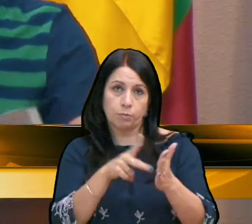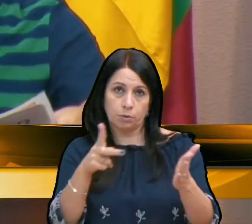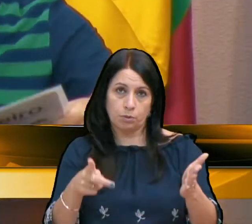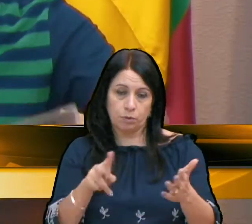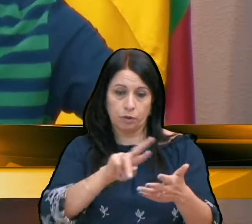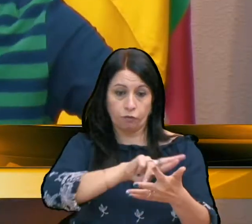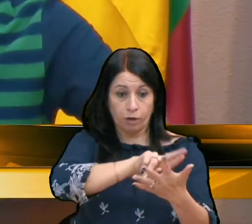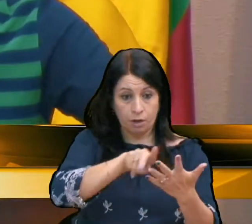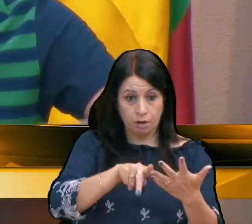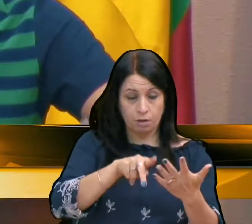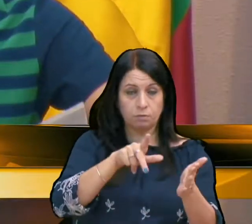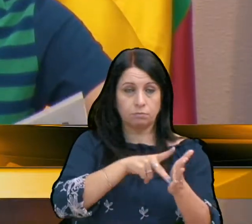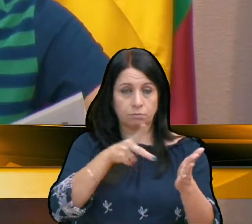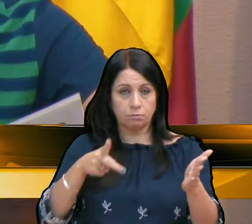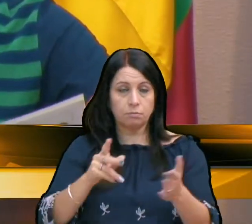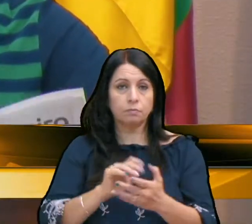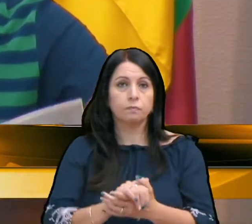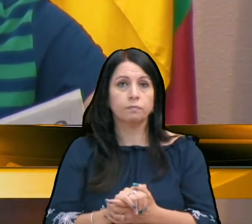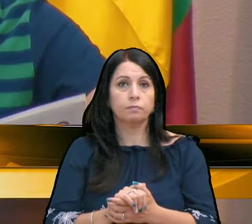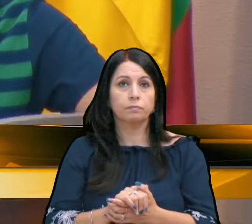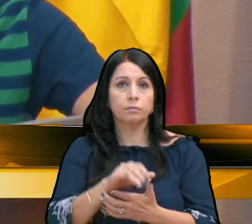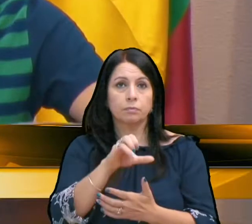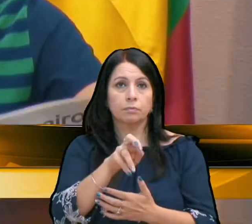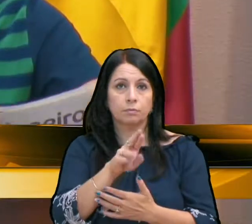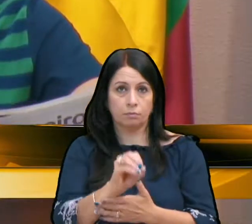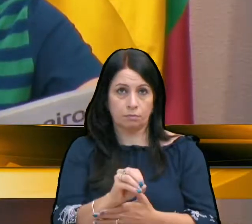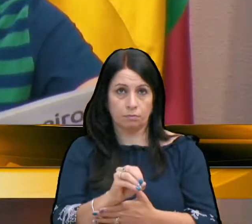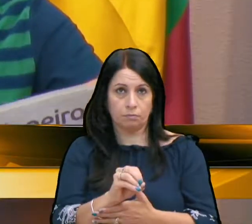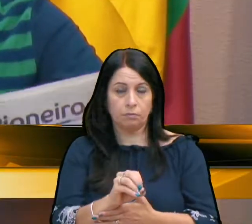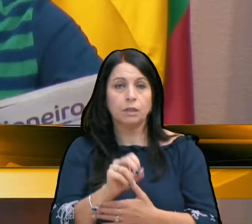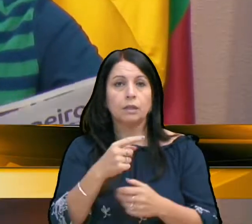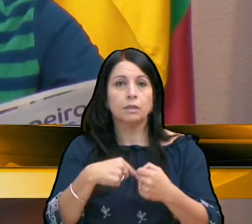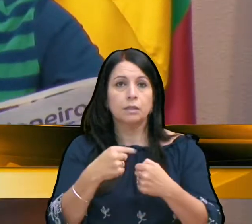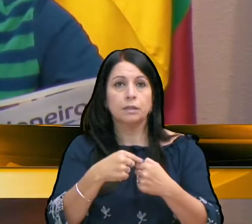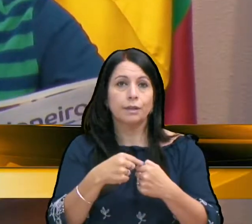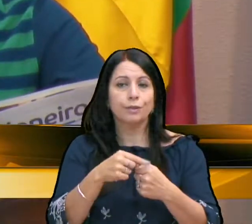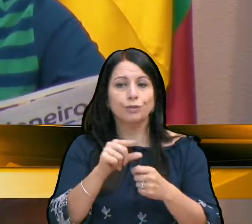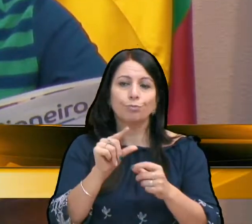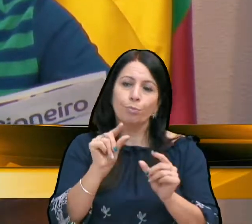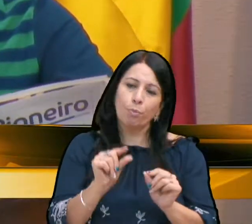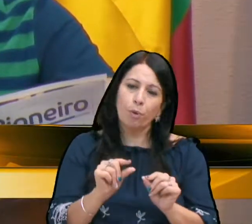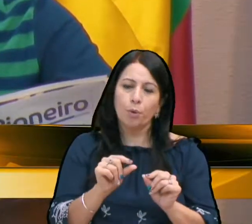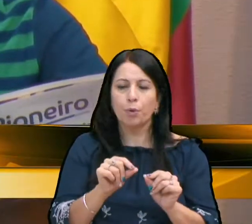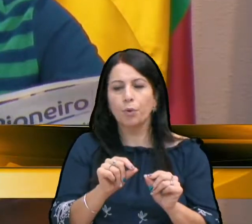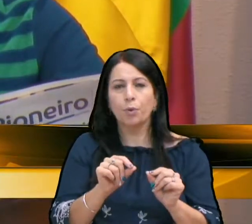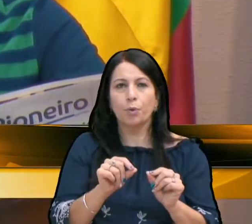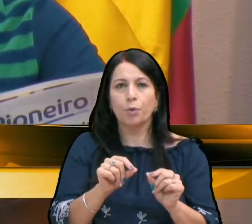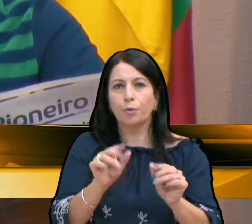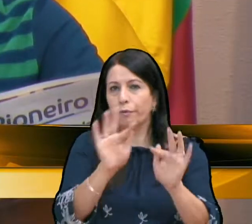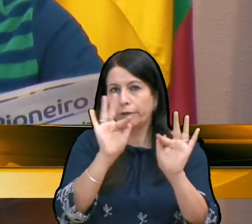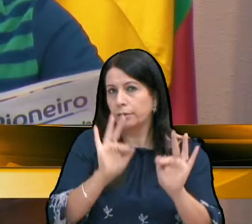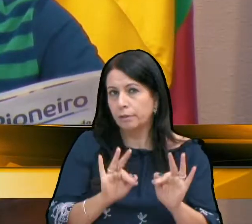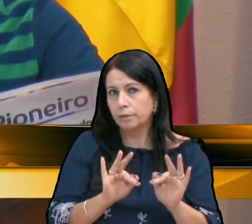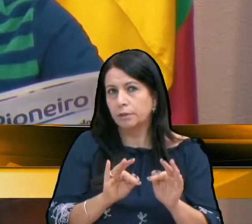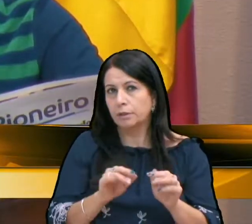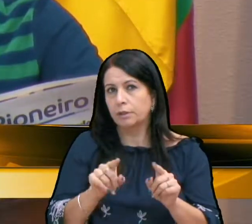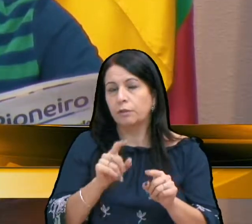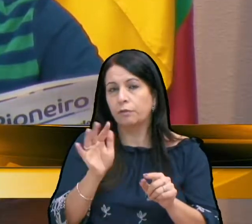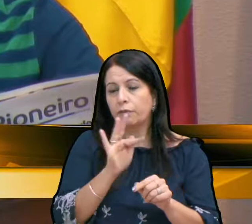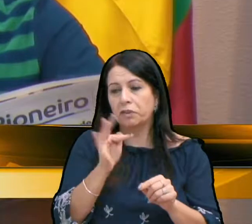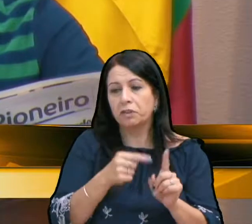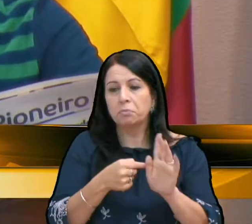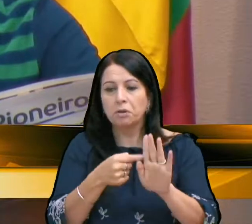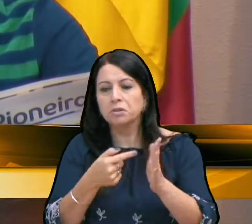Variedade do Jornal Pioneiro. Ciro Fabres, a cidade menos alegre. O fevereiro desponta melancólico em Caxias do